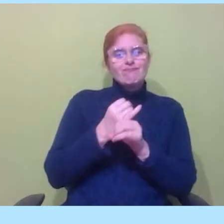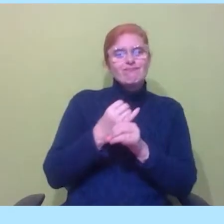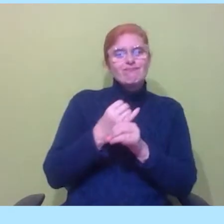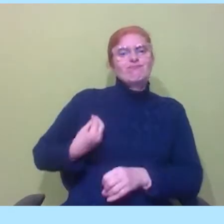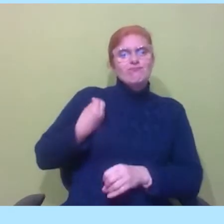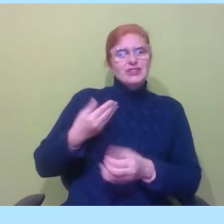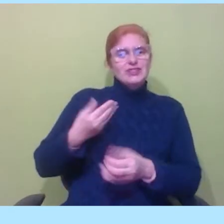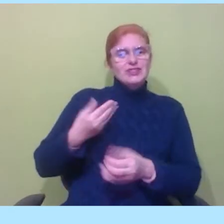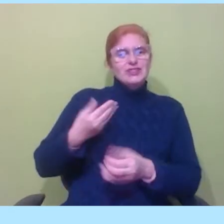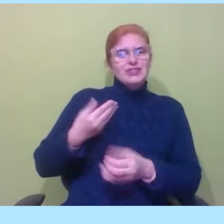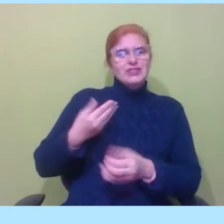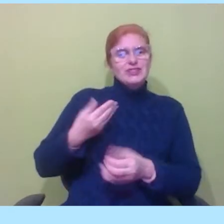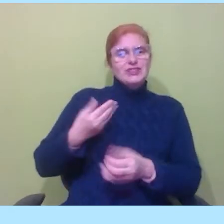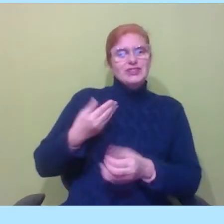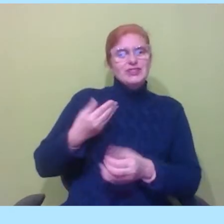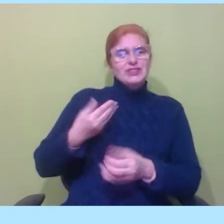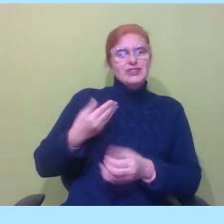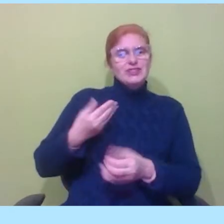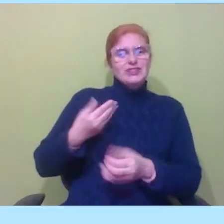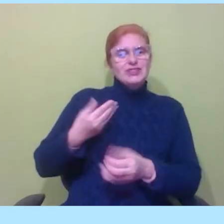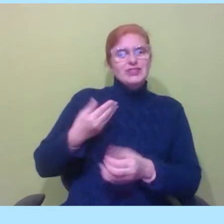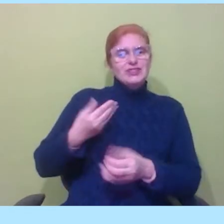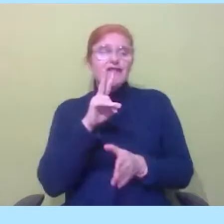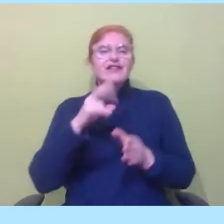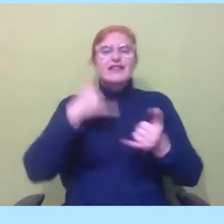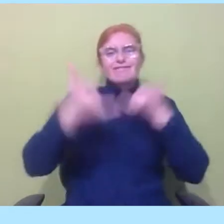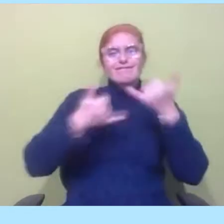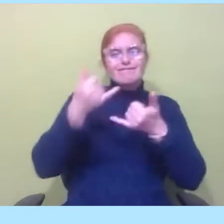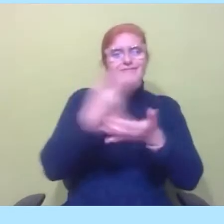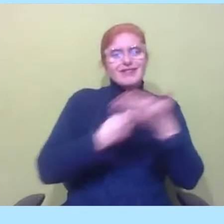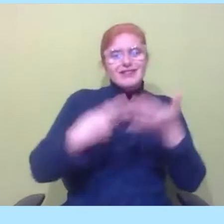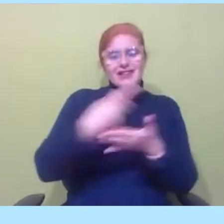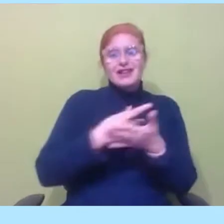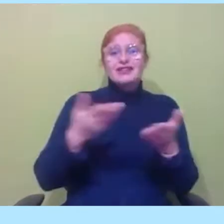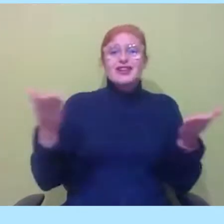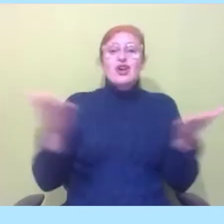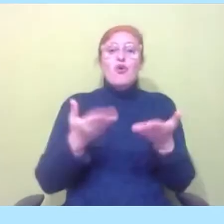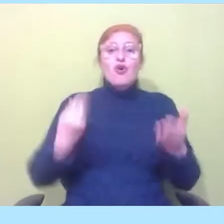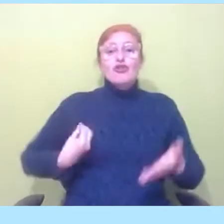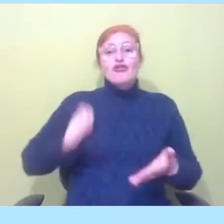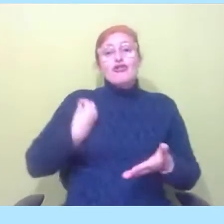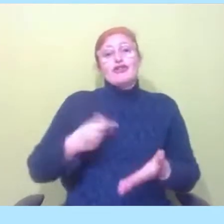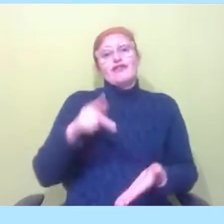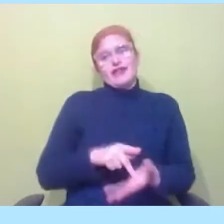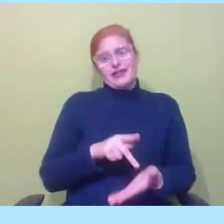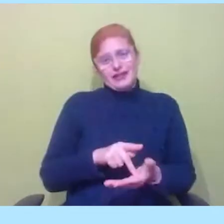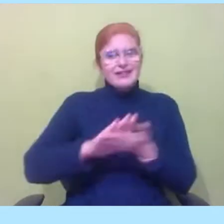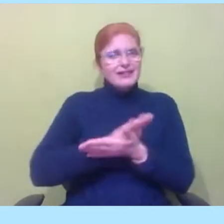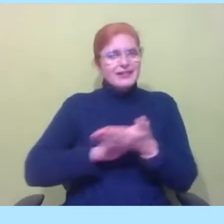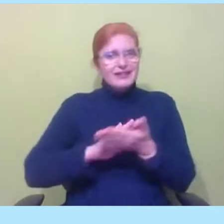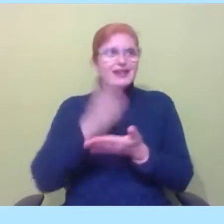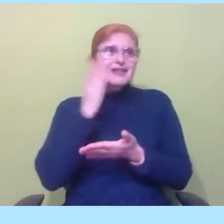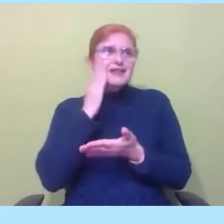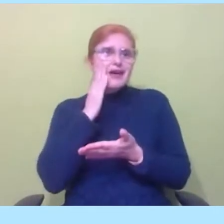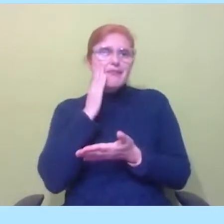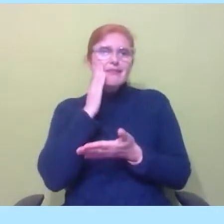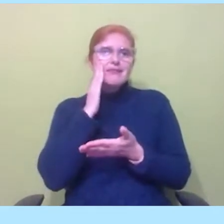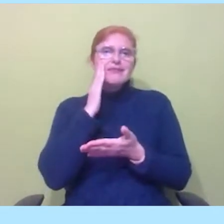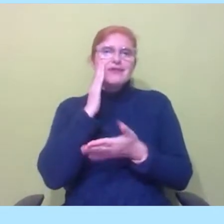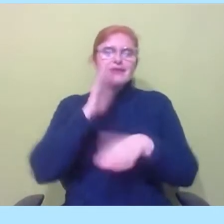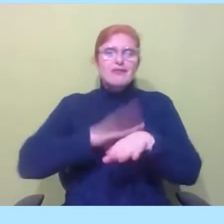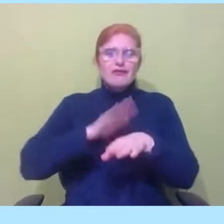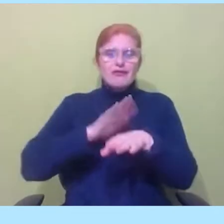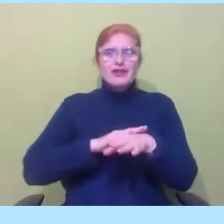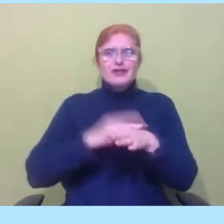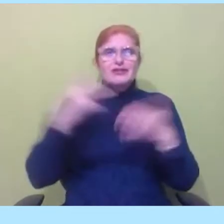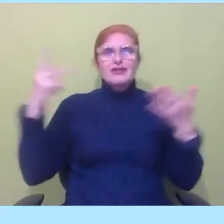vendo de verdade, né? E ninguém esperava por isso, a gente não estava pronta, de repente aconteceu tudo